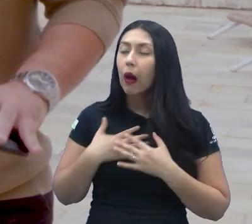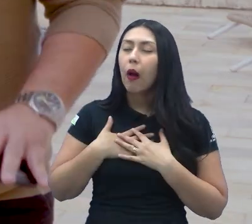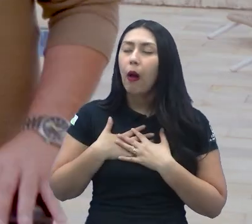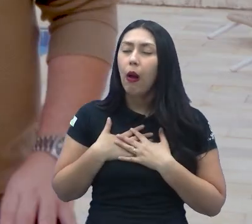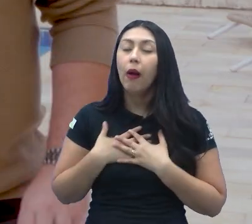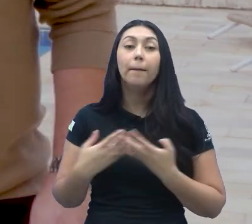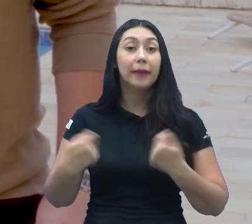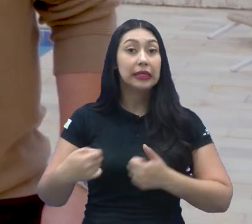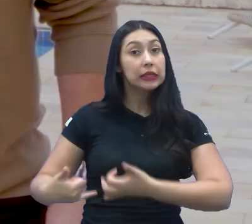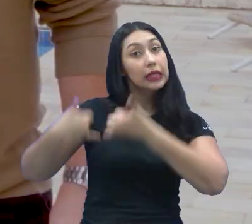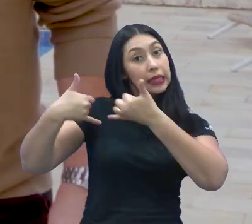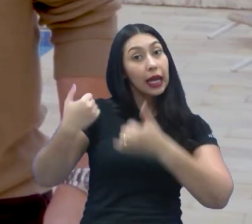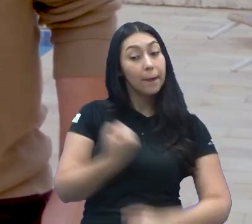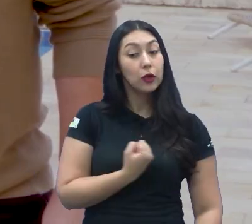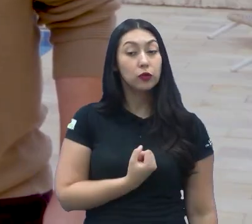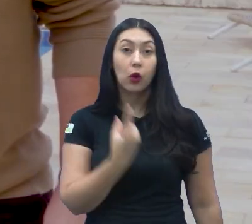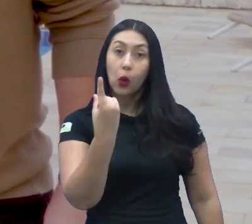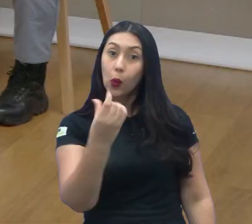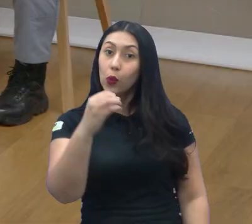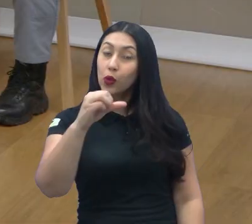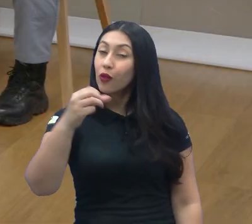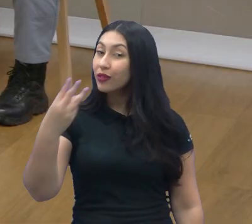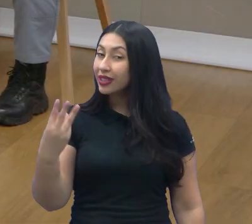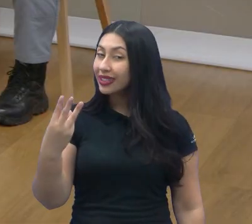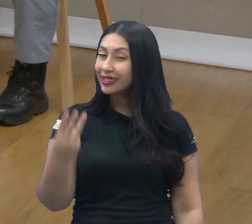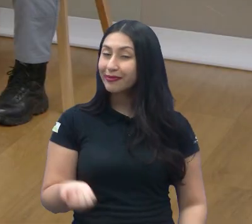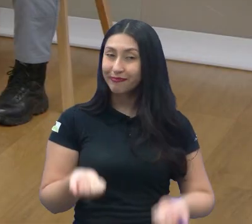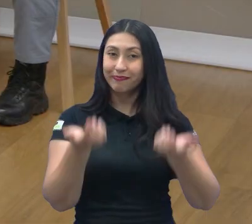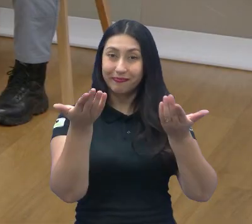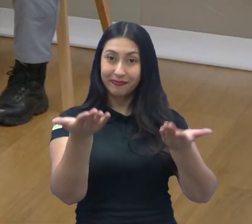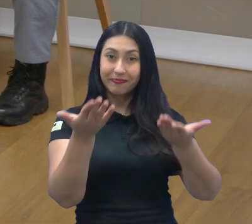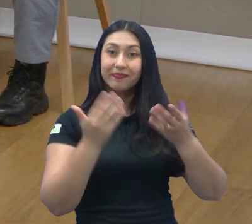Bombeiros, 193. Gi, voltamos com você no estúdio.